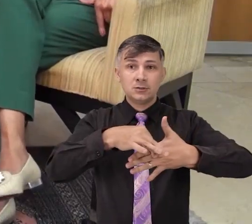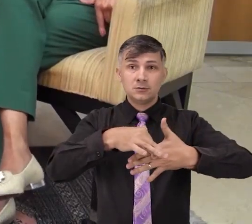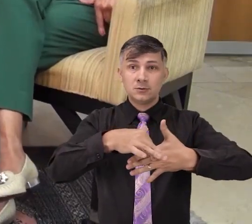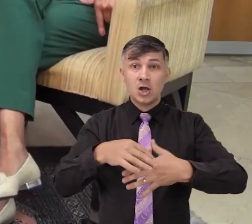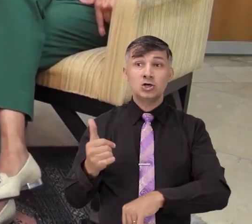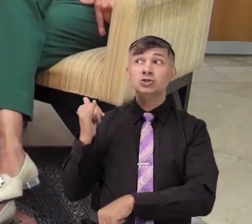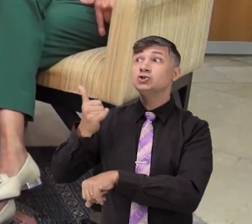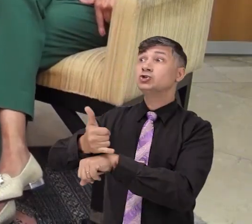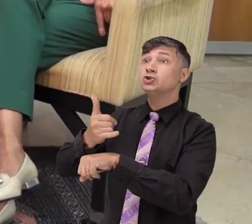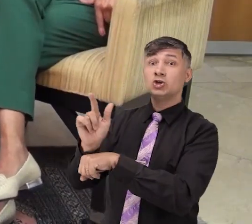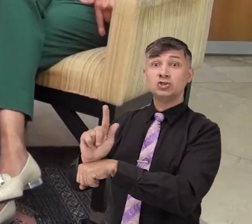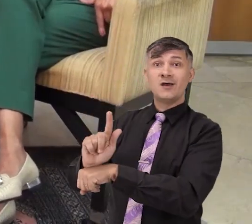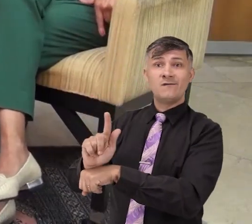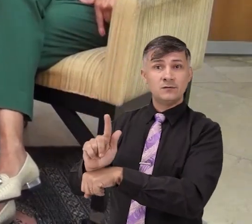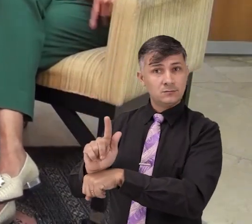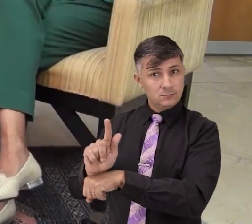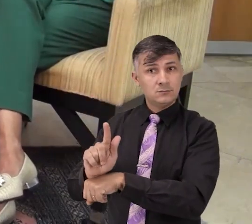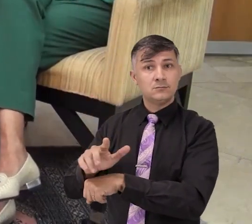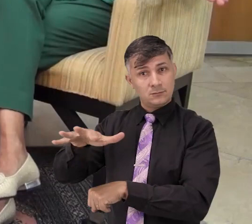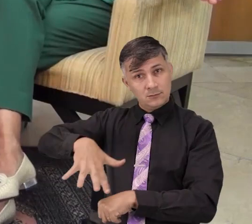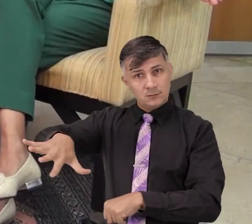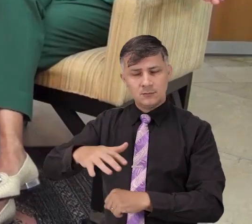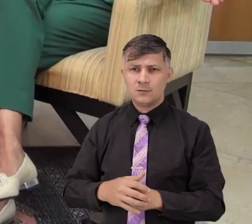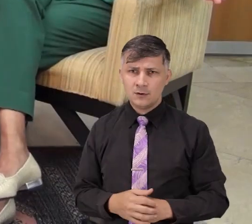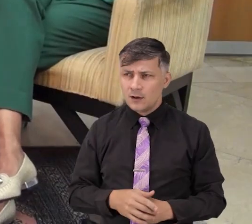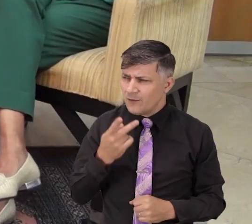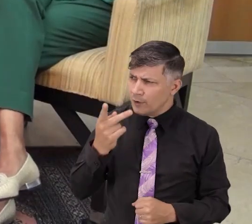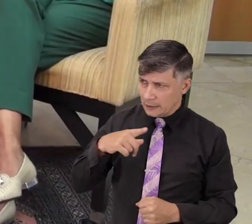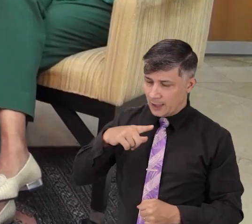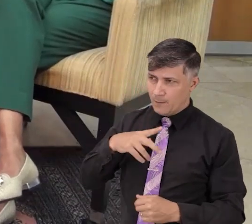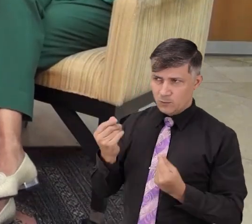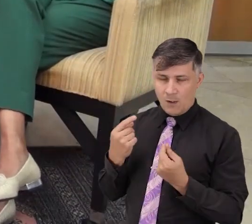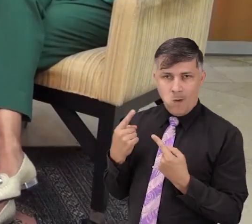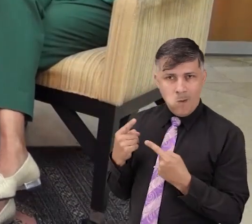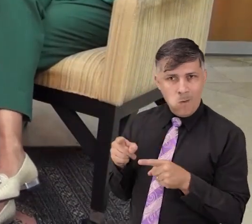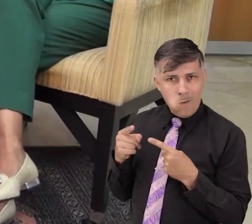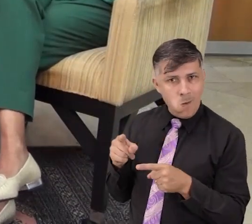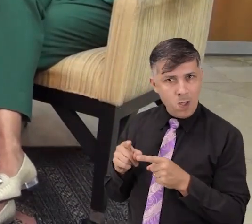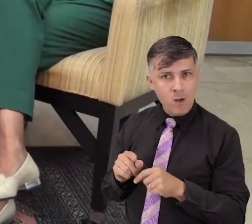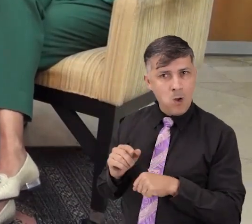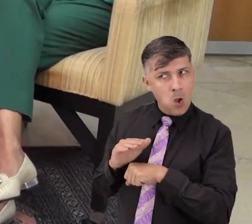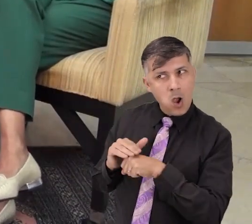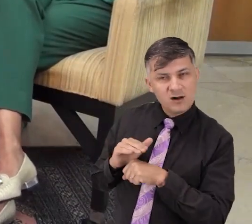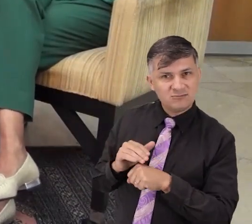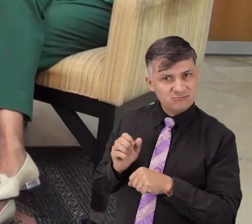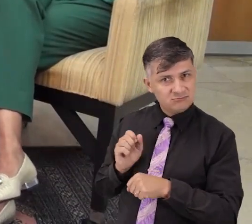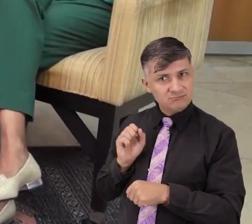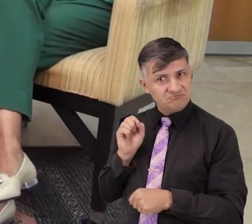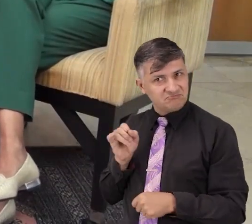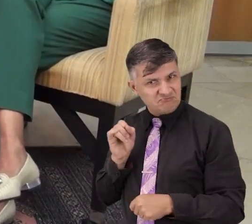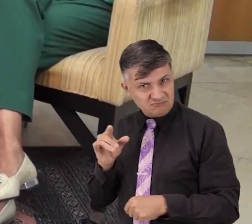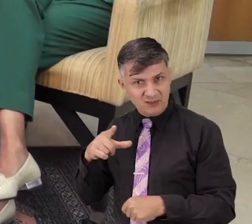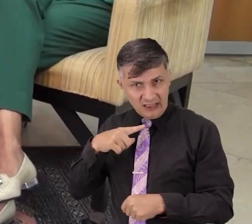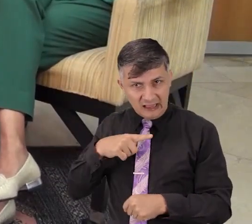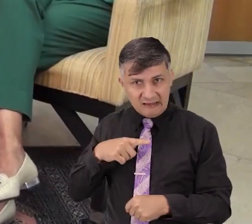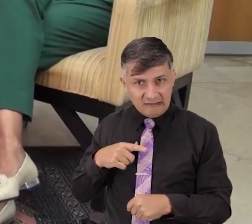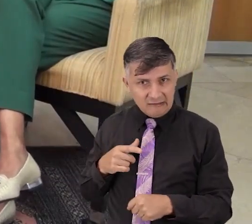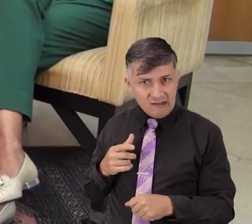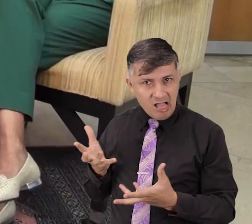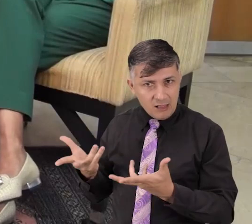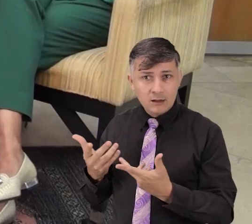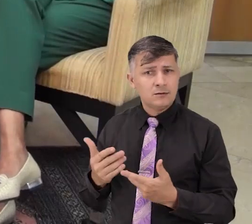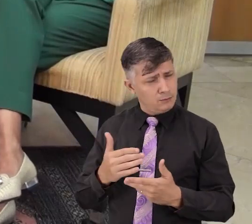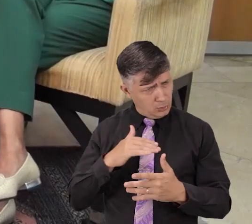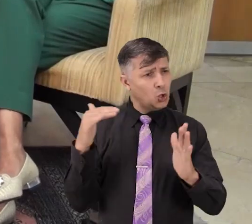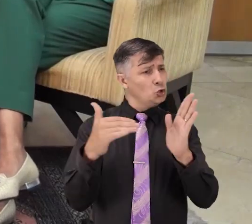tem. Tem. Tem assédio para todos os trabalhadores. São você tem assédio... Mas a mulher sofre mais